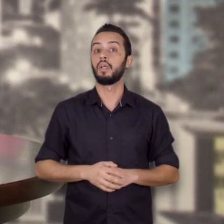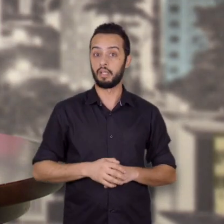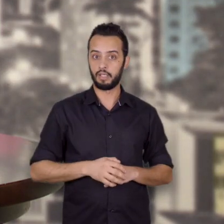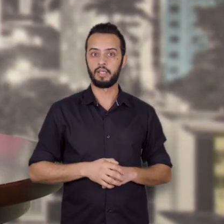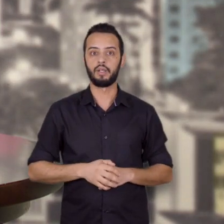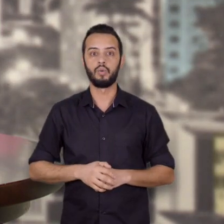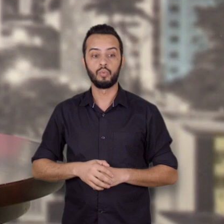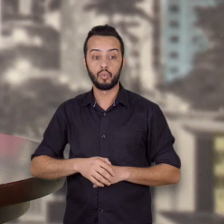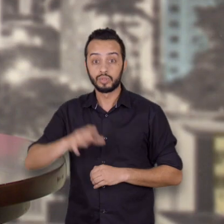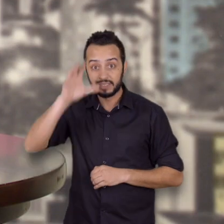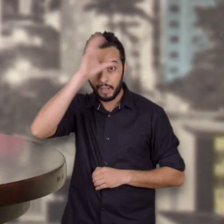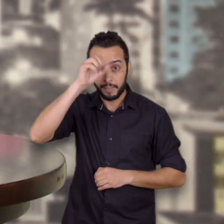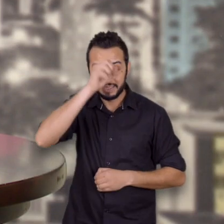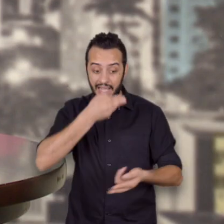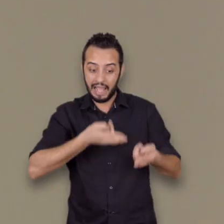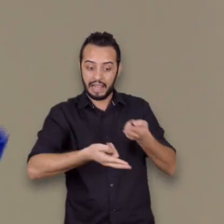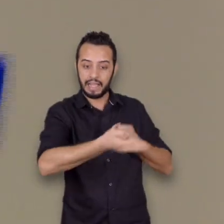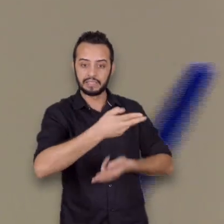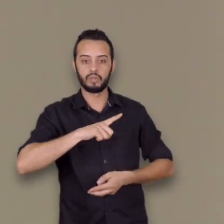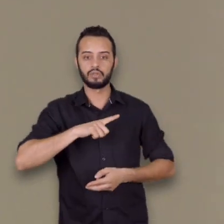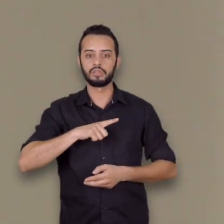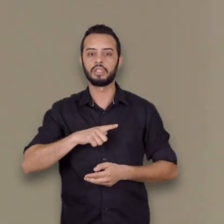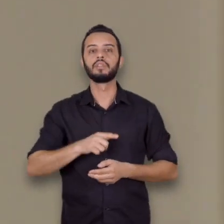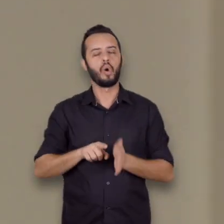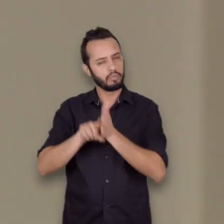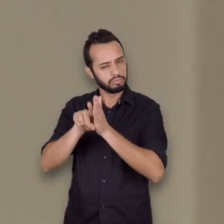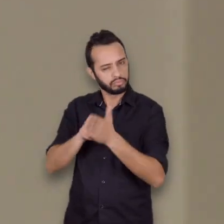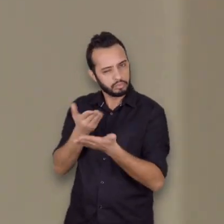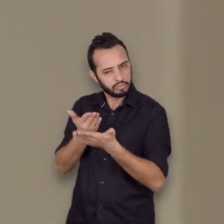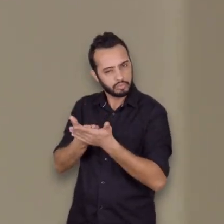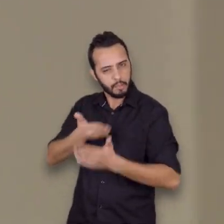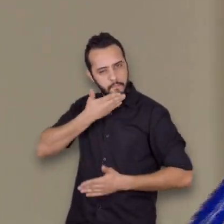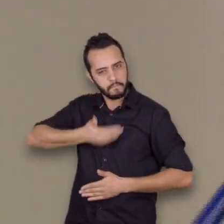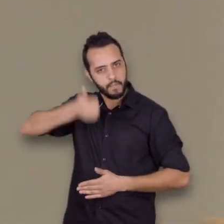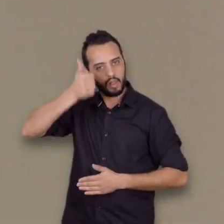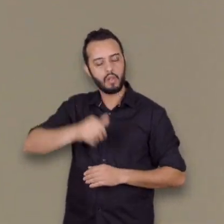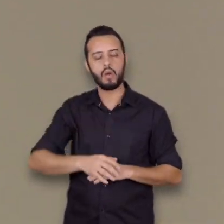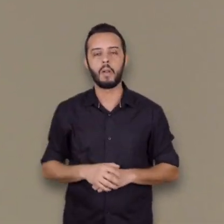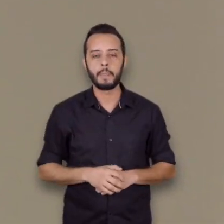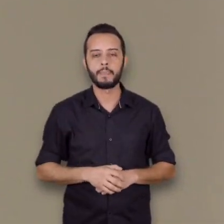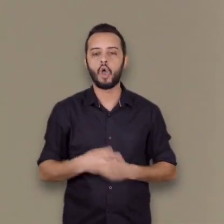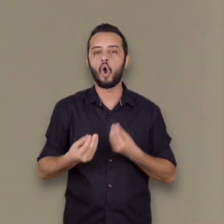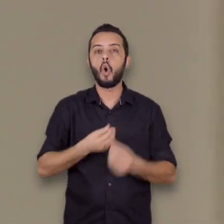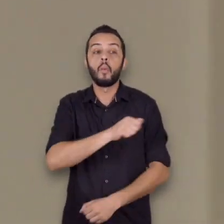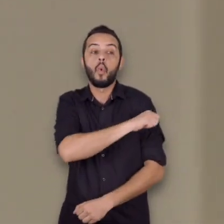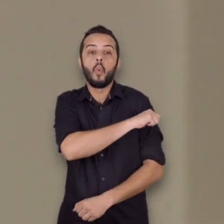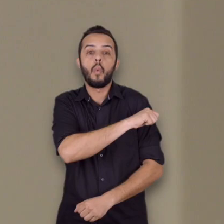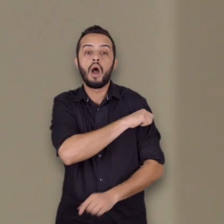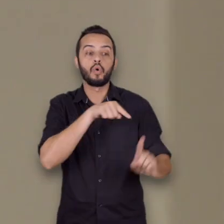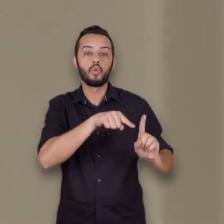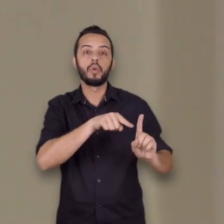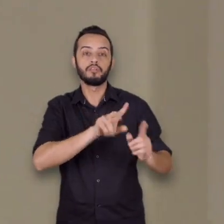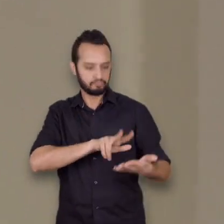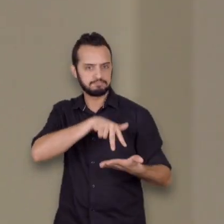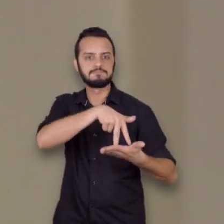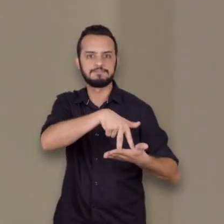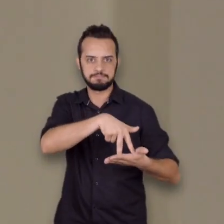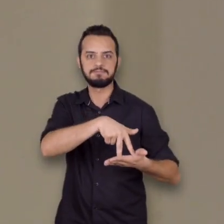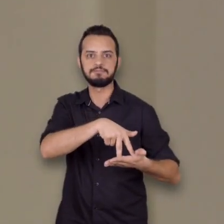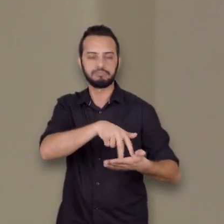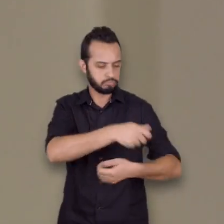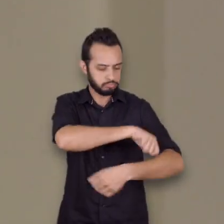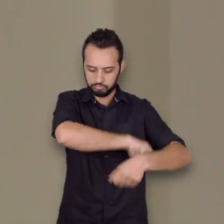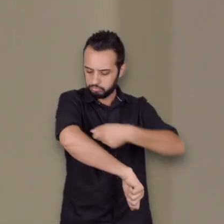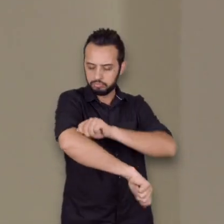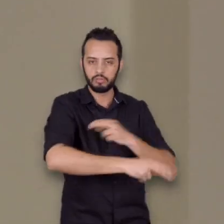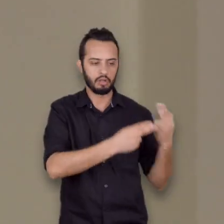nós temos uma nova relação com os saberes, e estudar por projetos é a melhor maneira. Isso implica em desenvolver no aluno sua autonomia